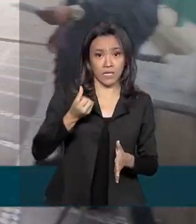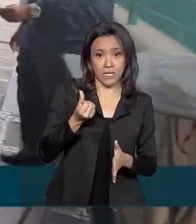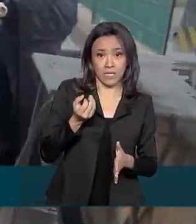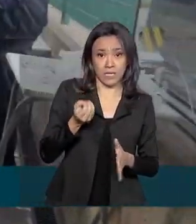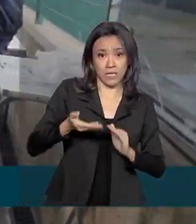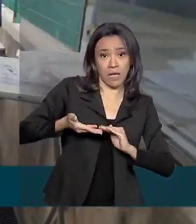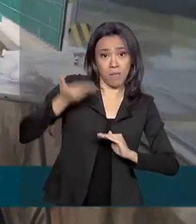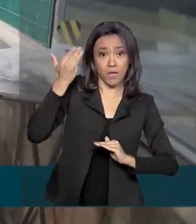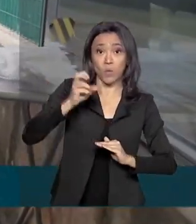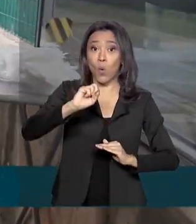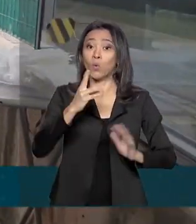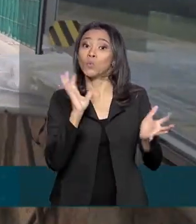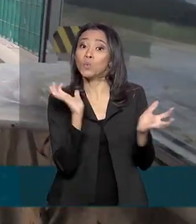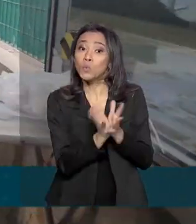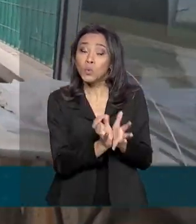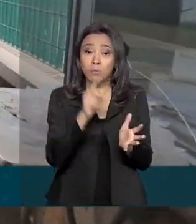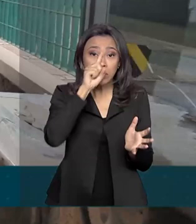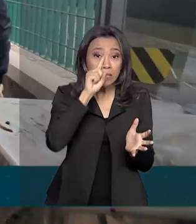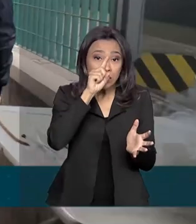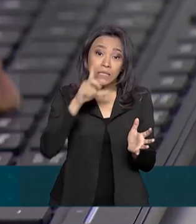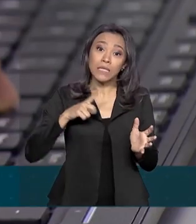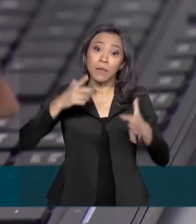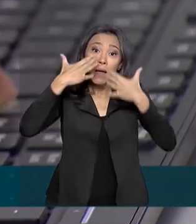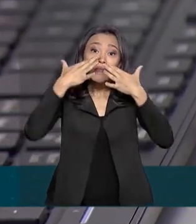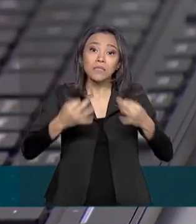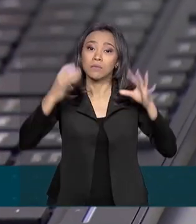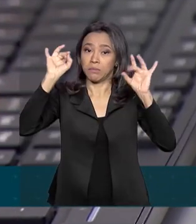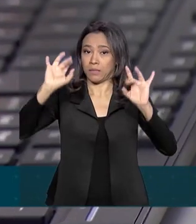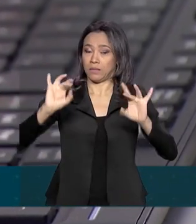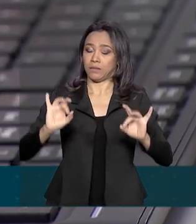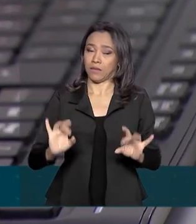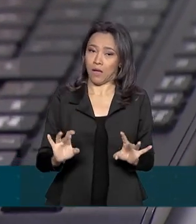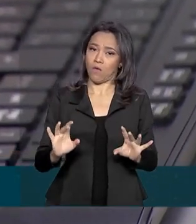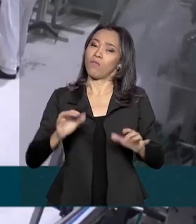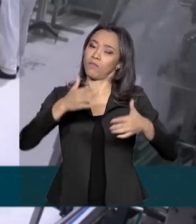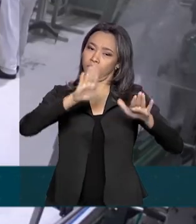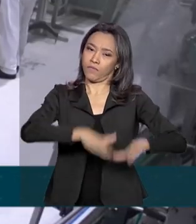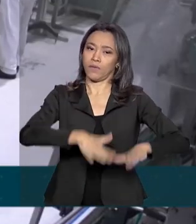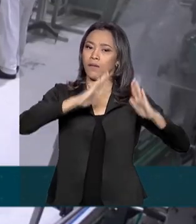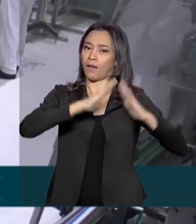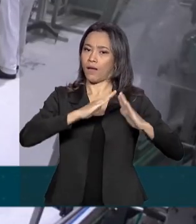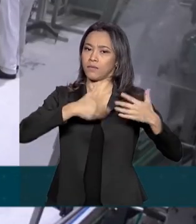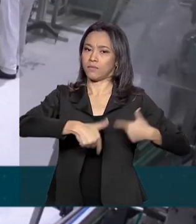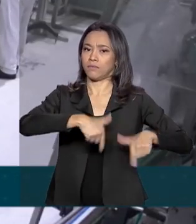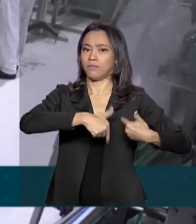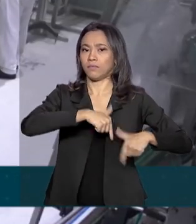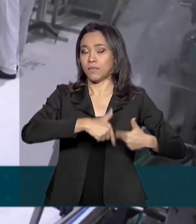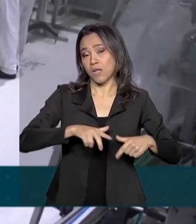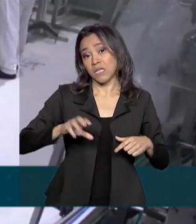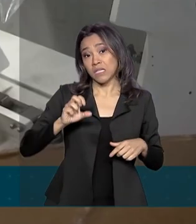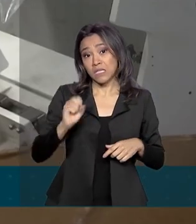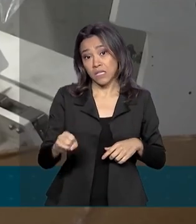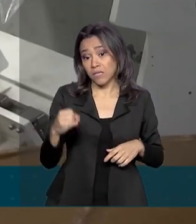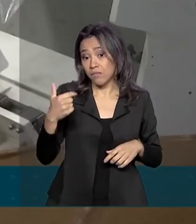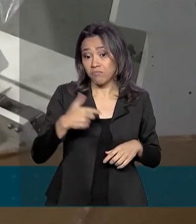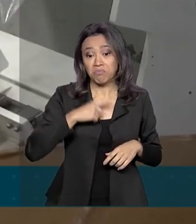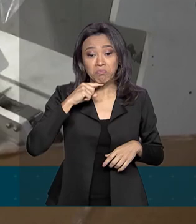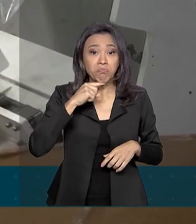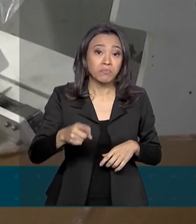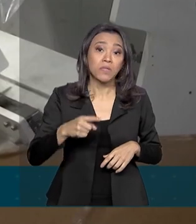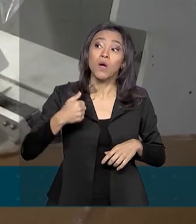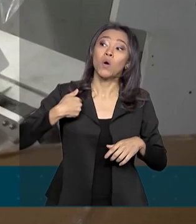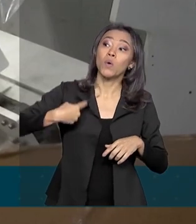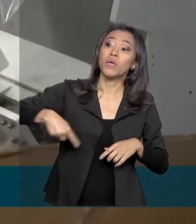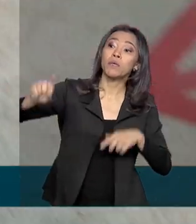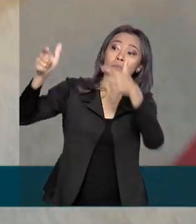grupo de risco devem receber atenção especial, priorizando o trabalho remoto. Ou, se não for possível, disponibilizar local